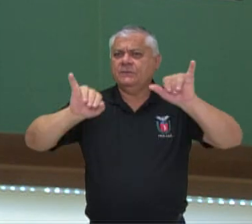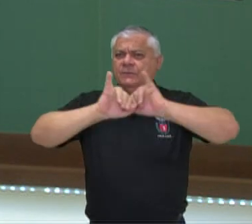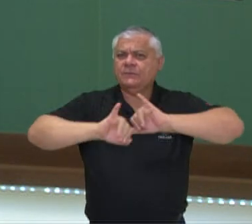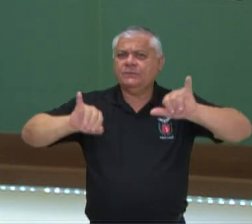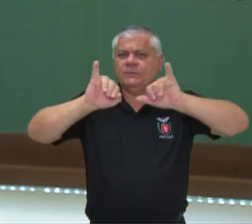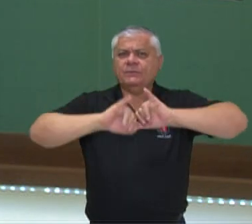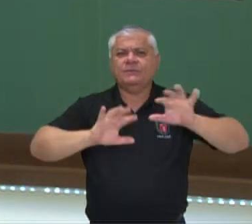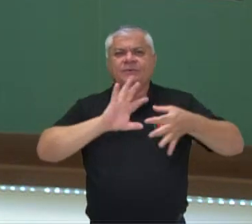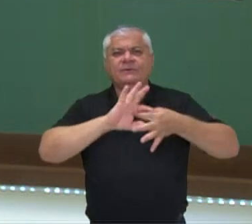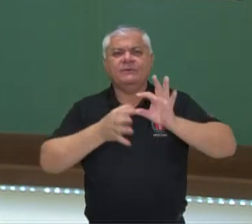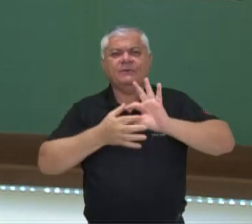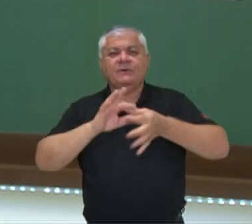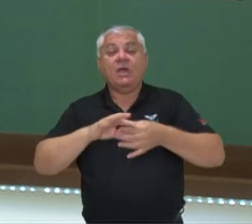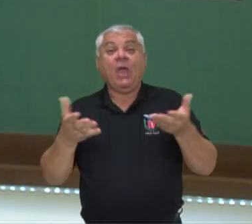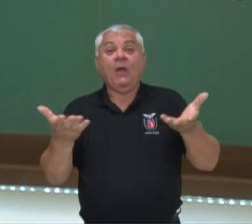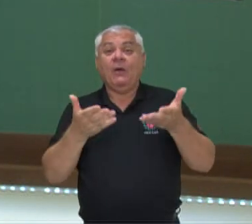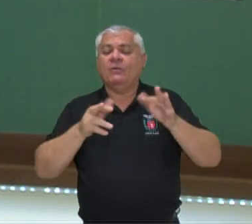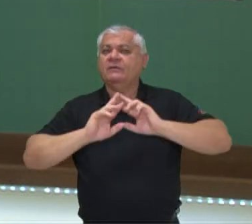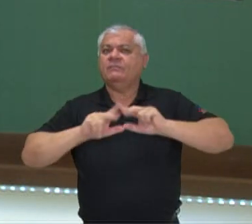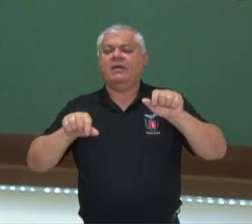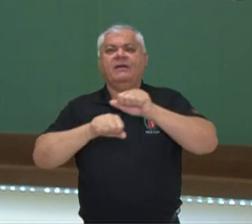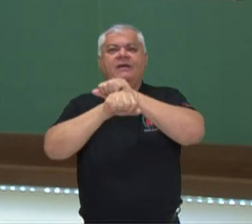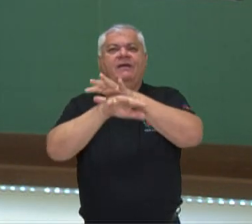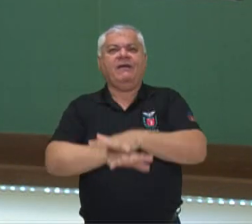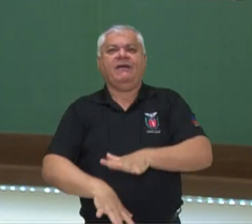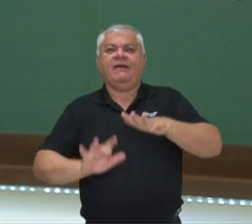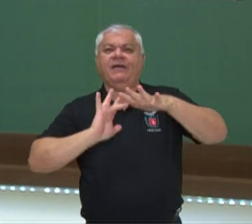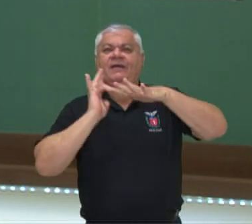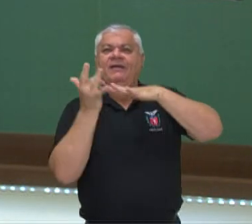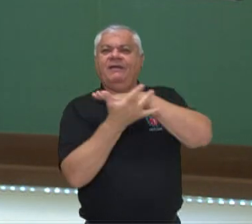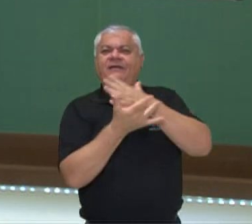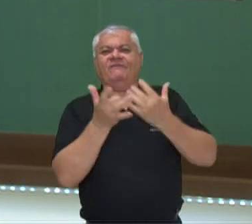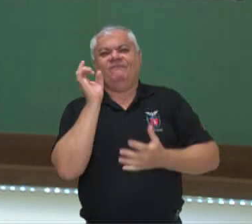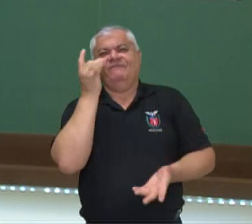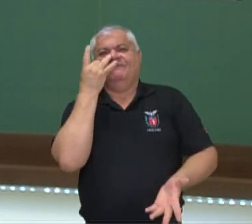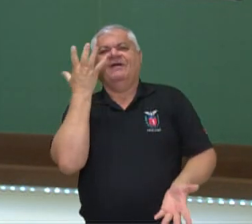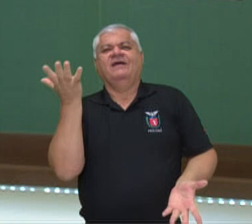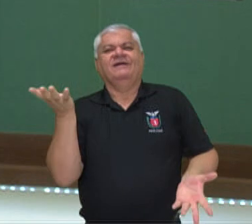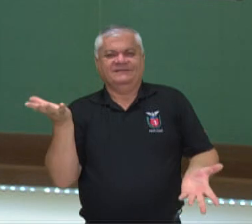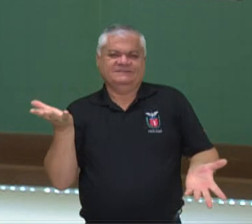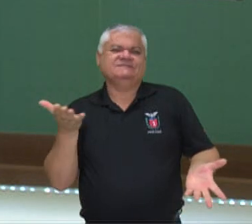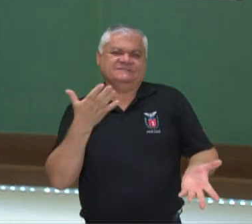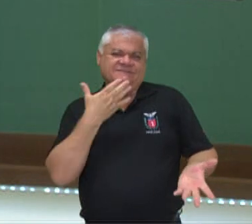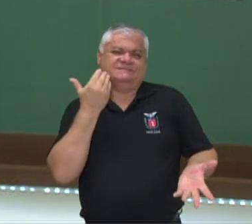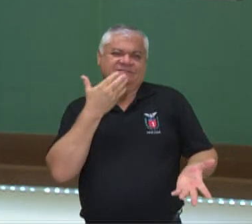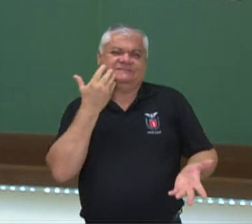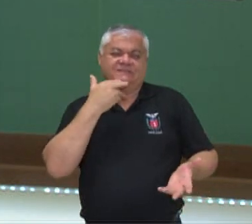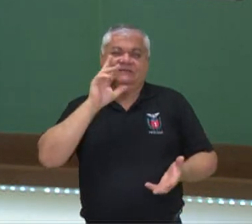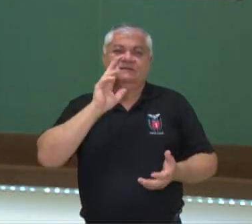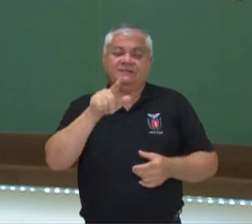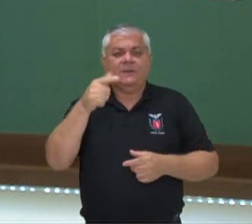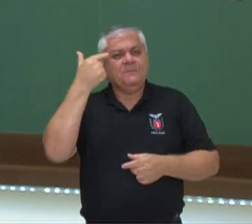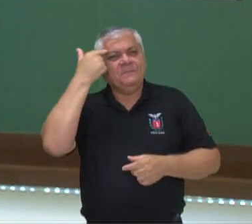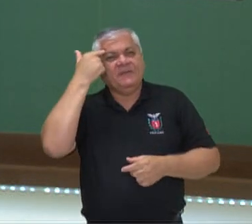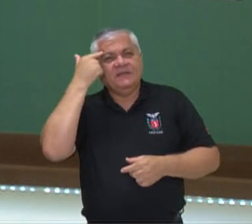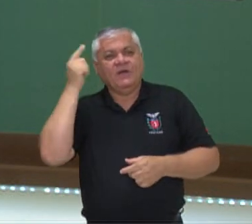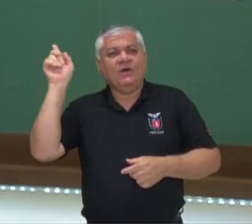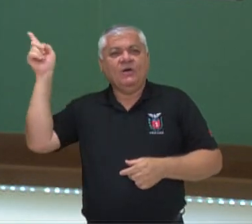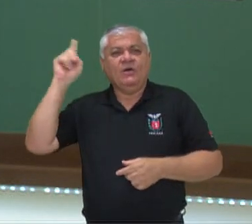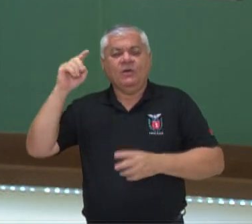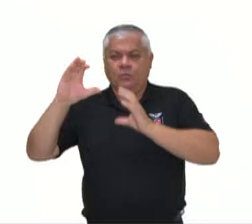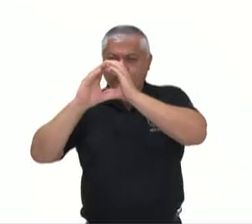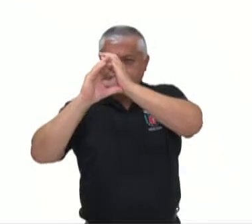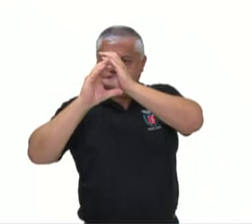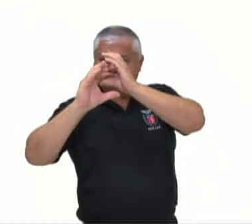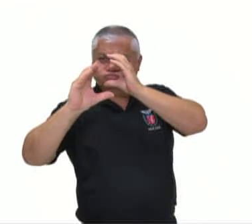tempo. Diferentemente de hoje em dia, com as tecnologias que a gente tem, né? É completamente diferente. Para pensar, olha só o tamanho aqui,